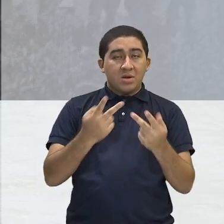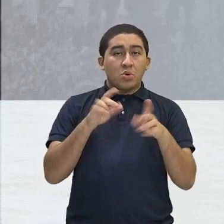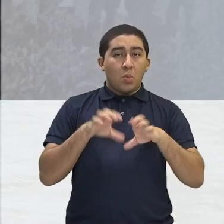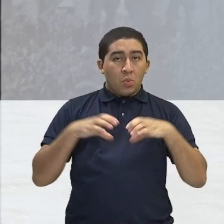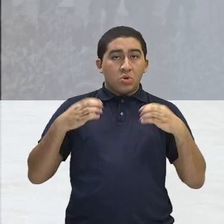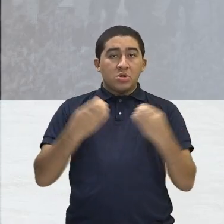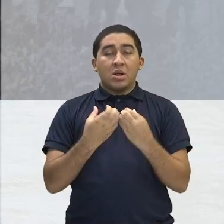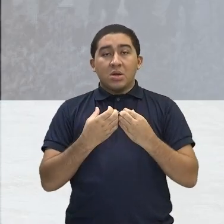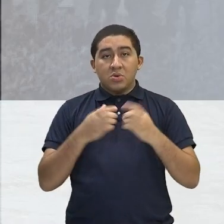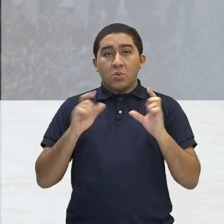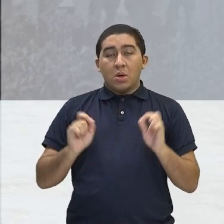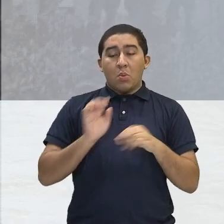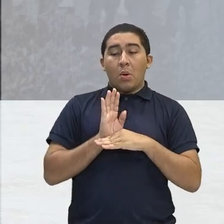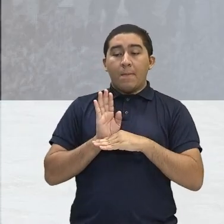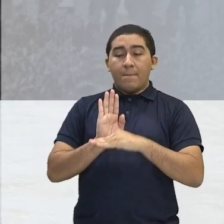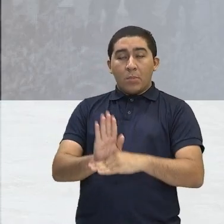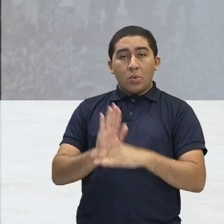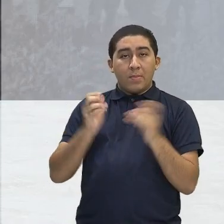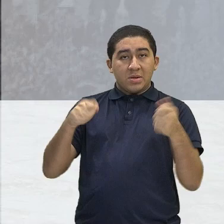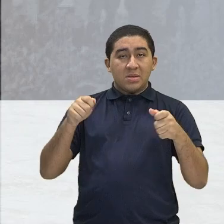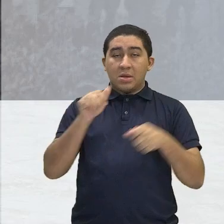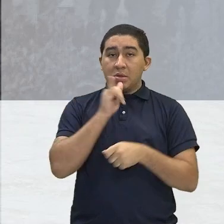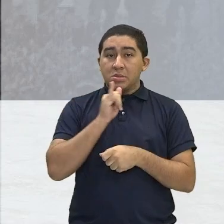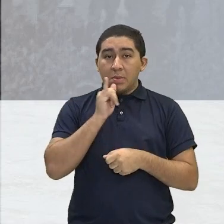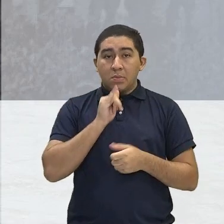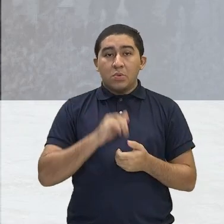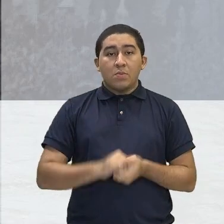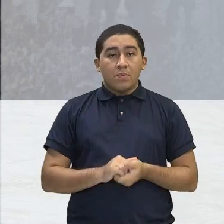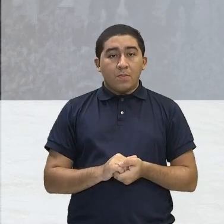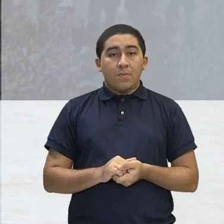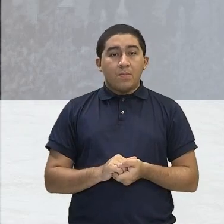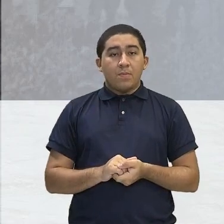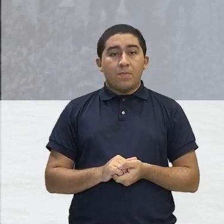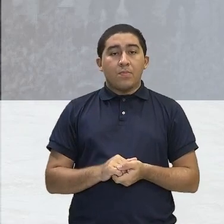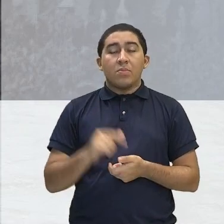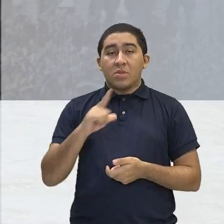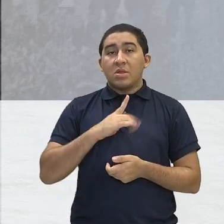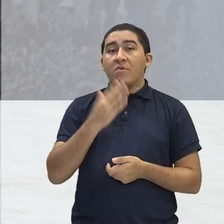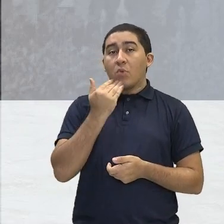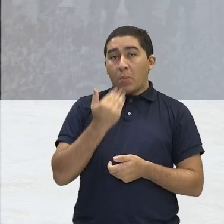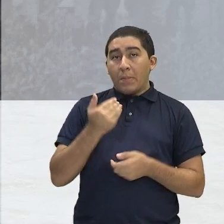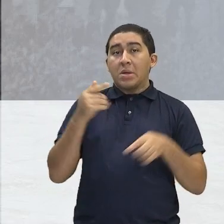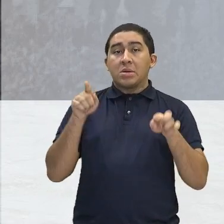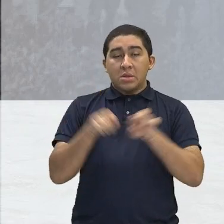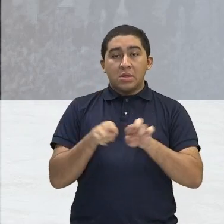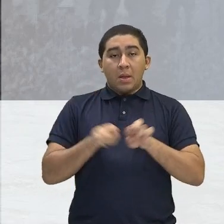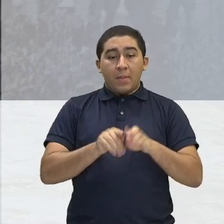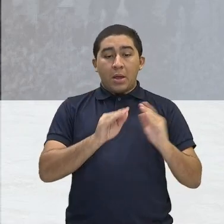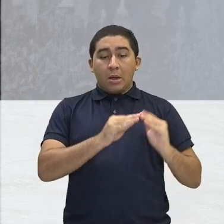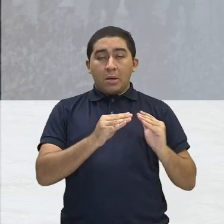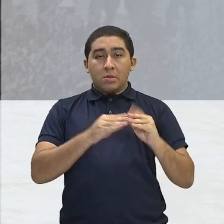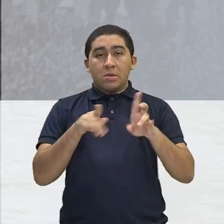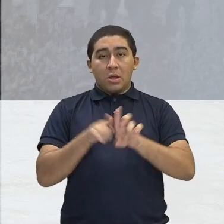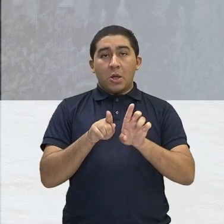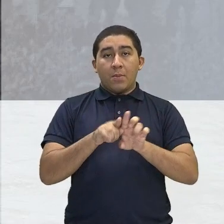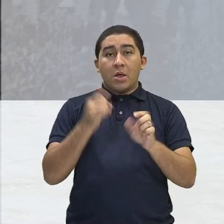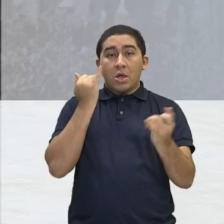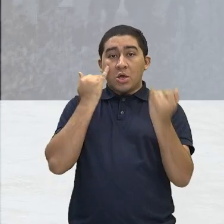rurais, o apoio necessário, como, por exemplo, o fornecimento de alimentos, abrigo